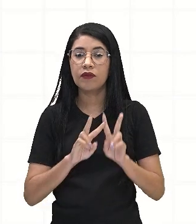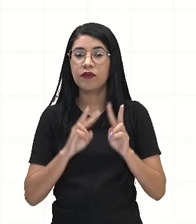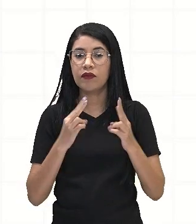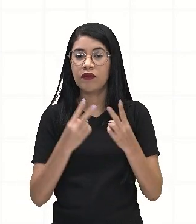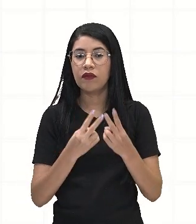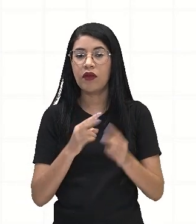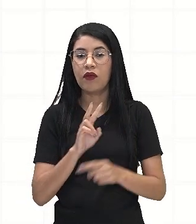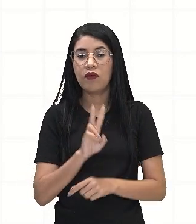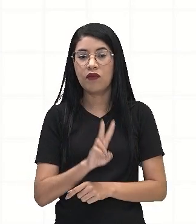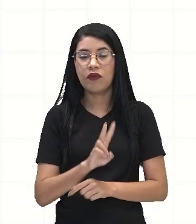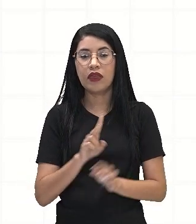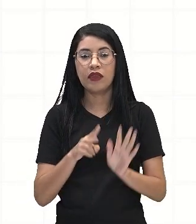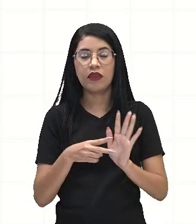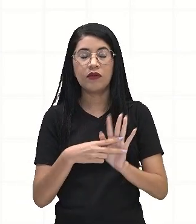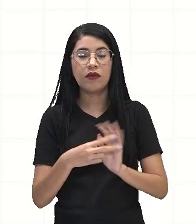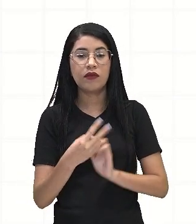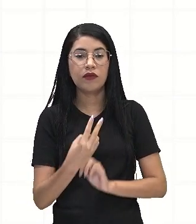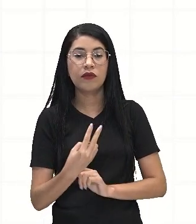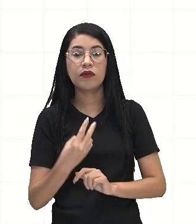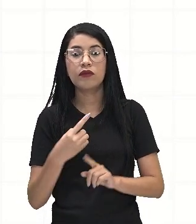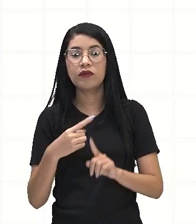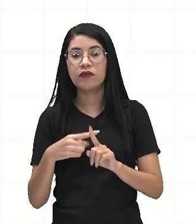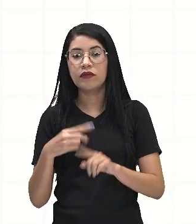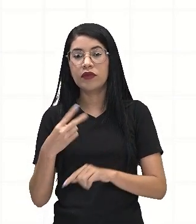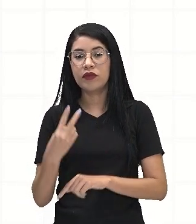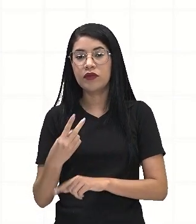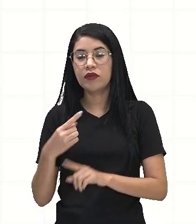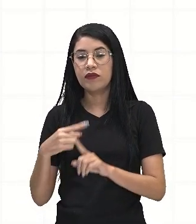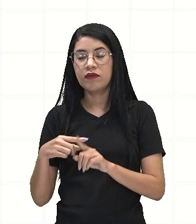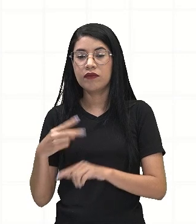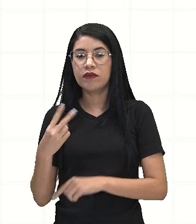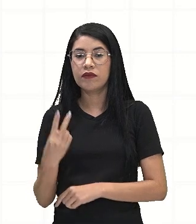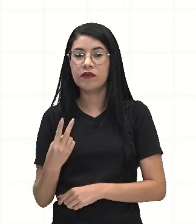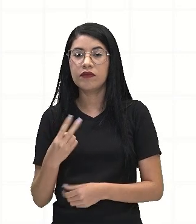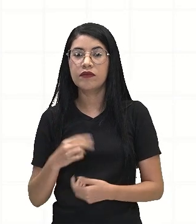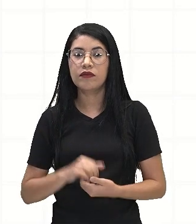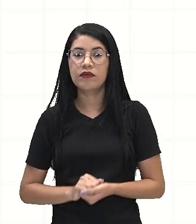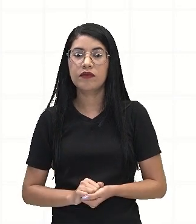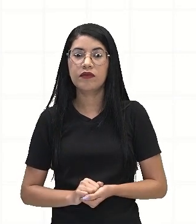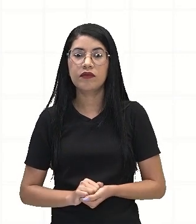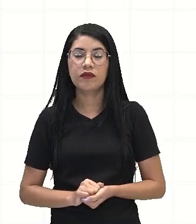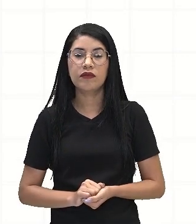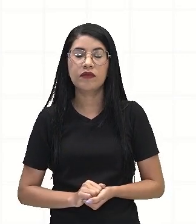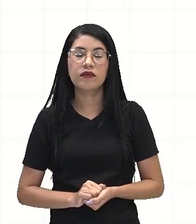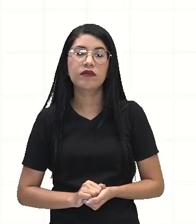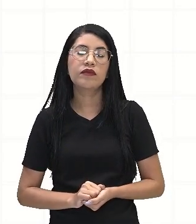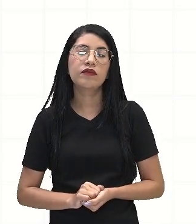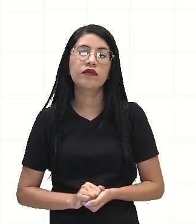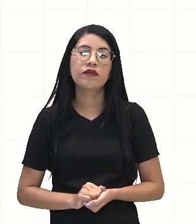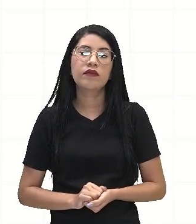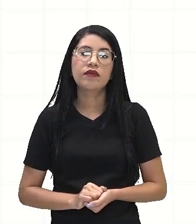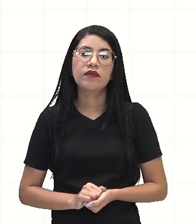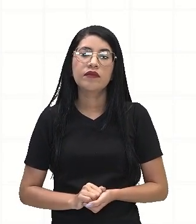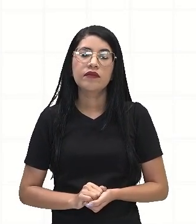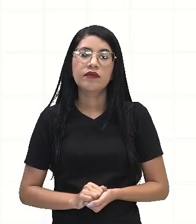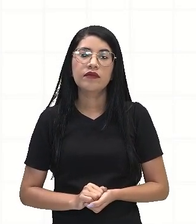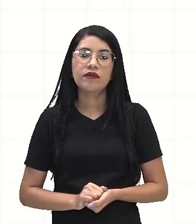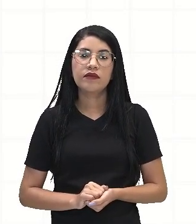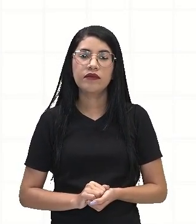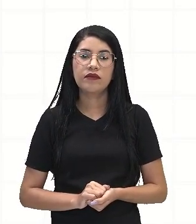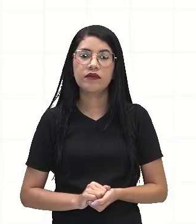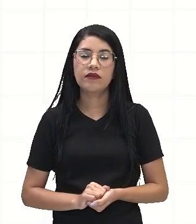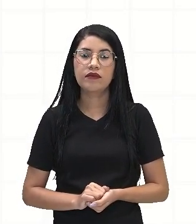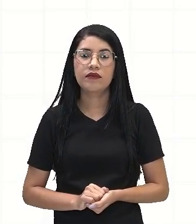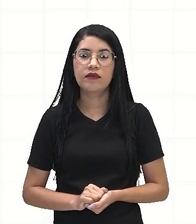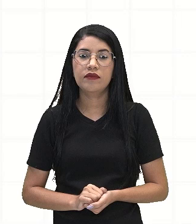vou multiplicar o 2 pelo outro 2 e pelo outro 2. Então, o volume